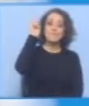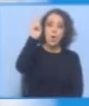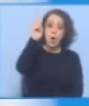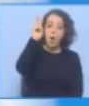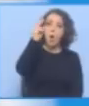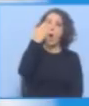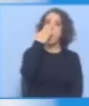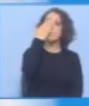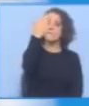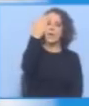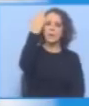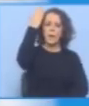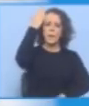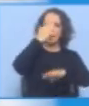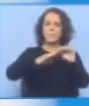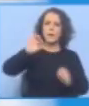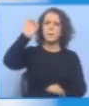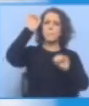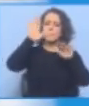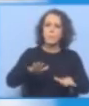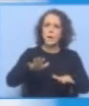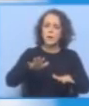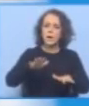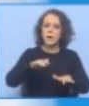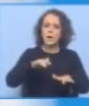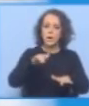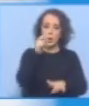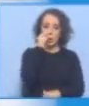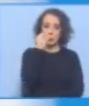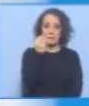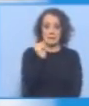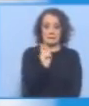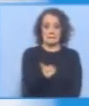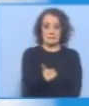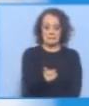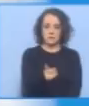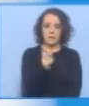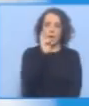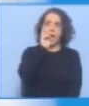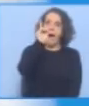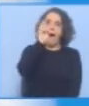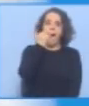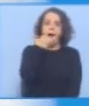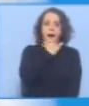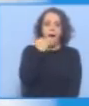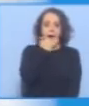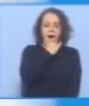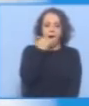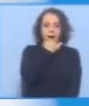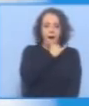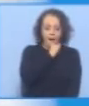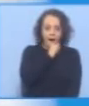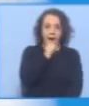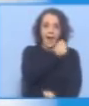sua frente e parou sobre o lugar onde estava o menino. Ao ver a estrela, sentiram grande alegria. Entraram